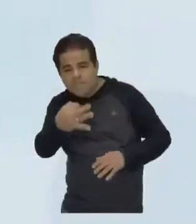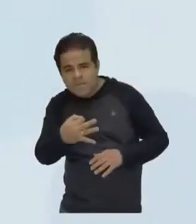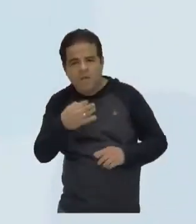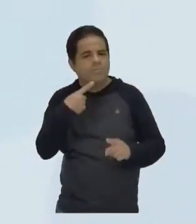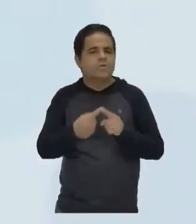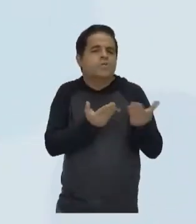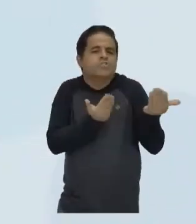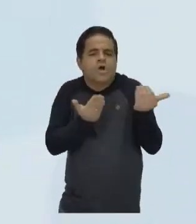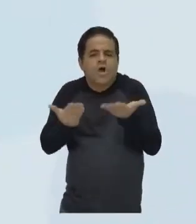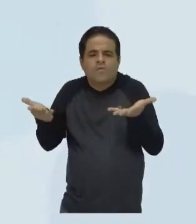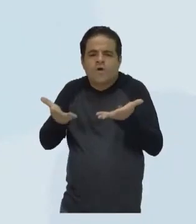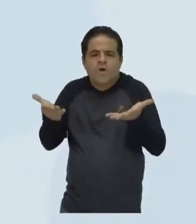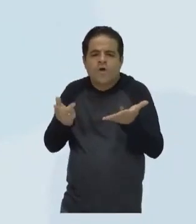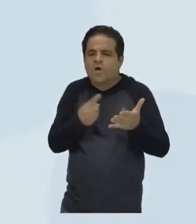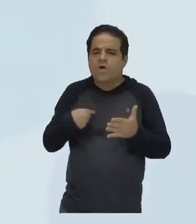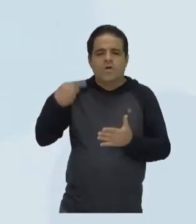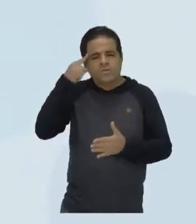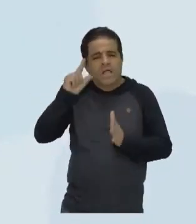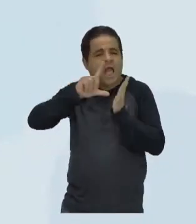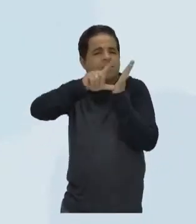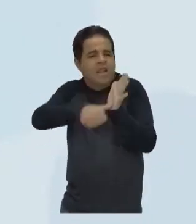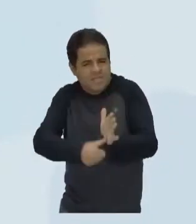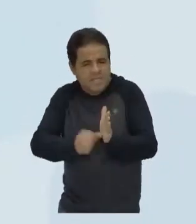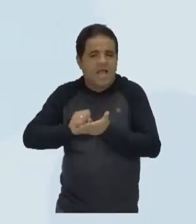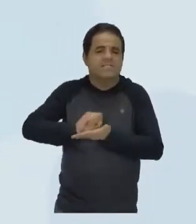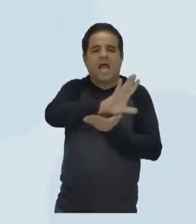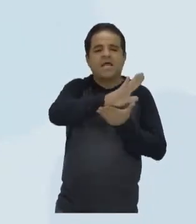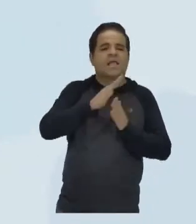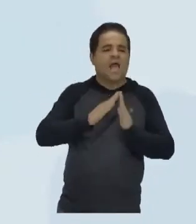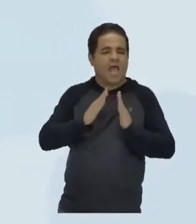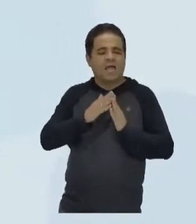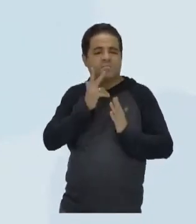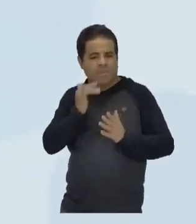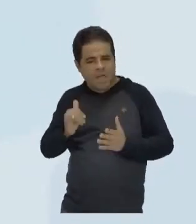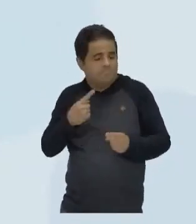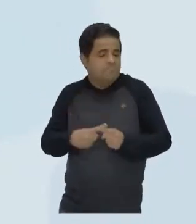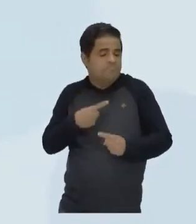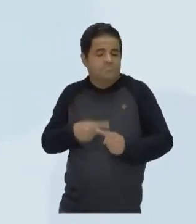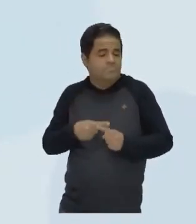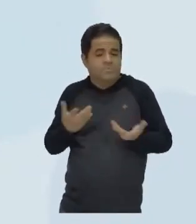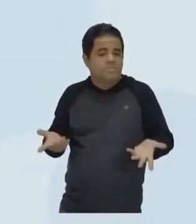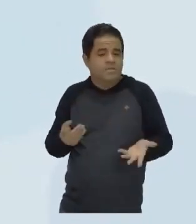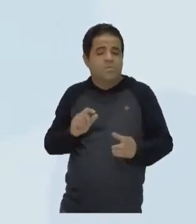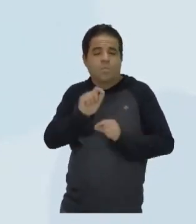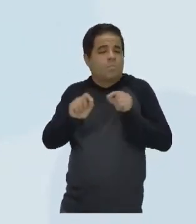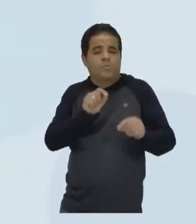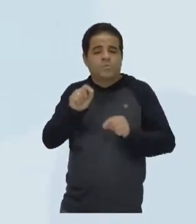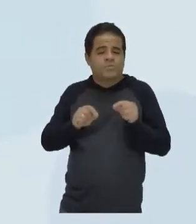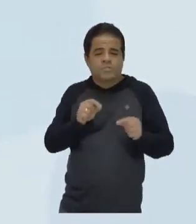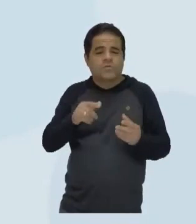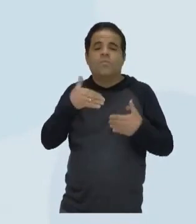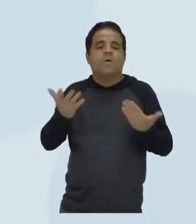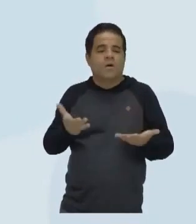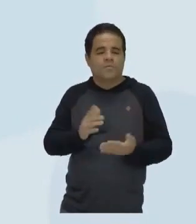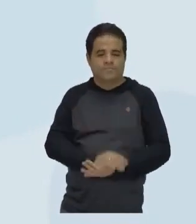que os jovens da atualidade estão retardando a saída da casa dos pais? 30 segundos, por qual motivo? Já